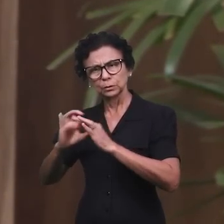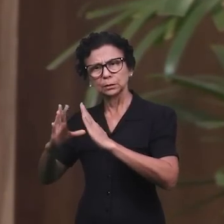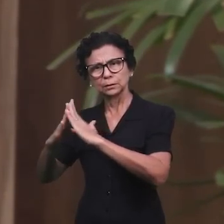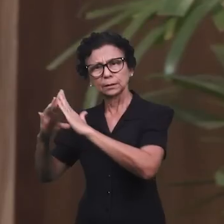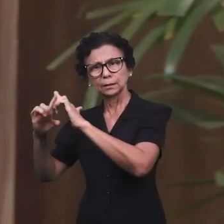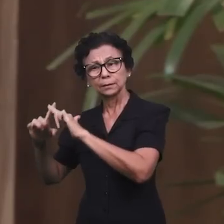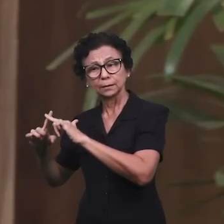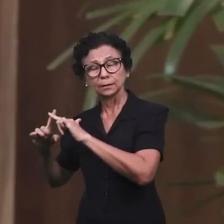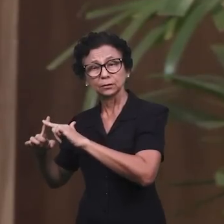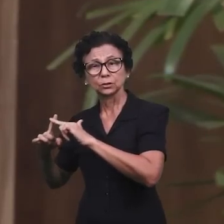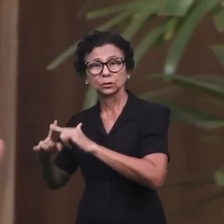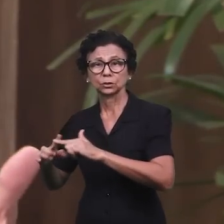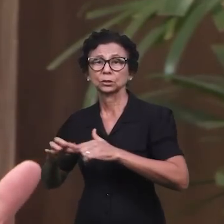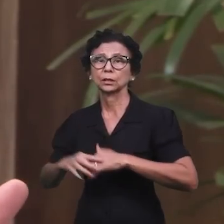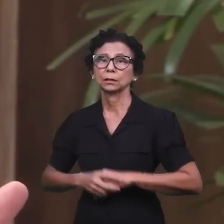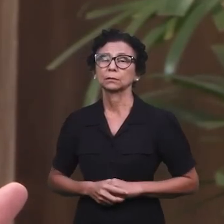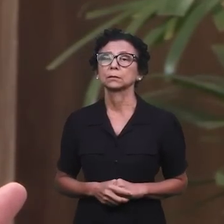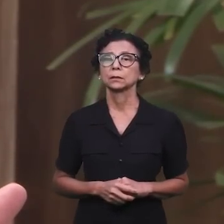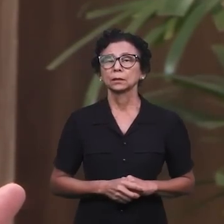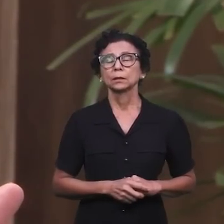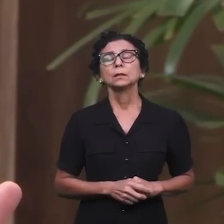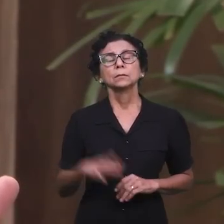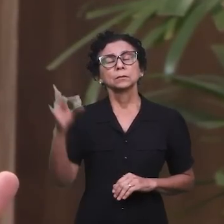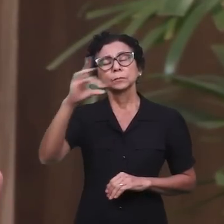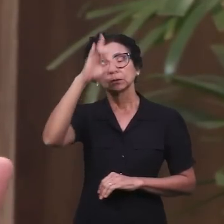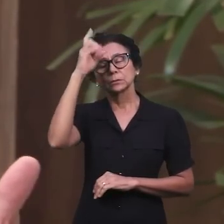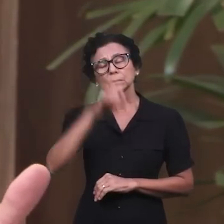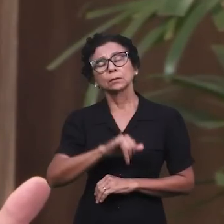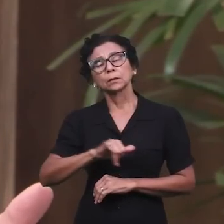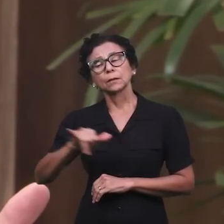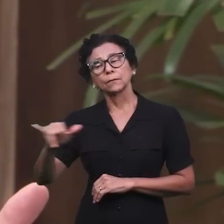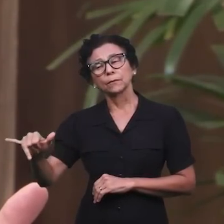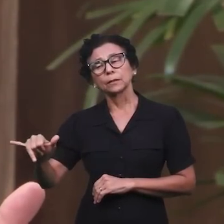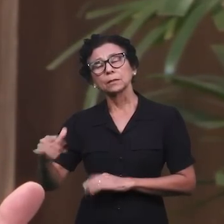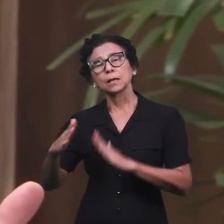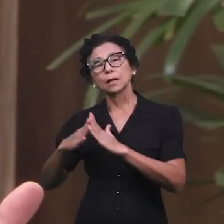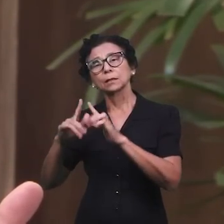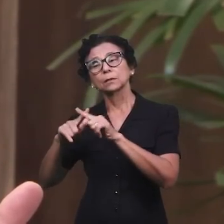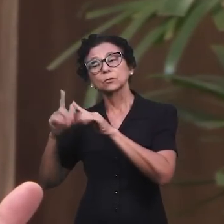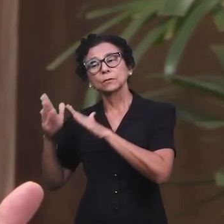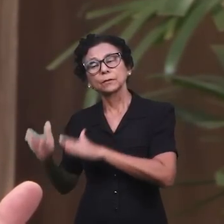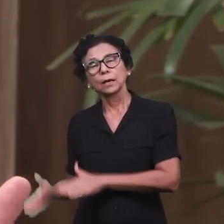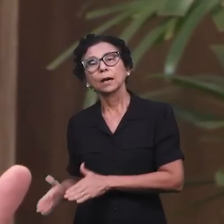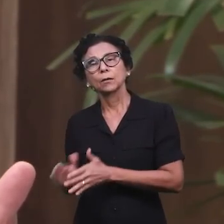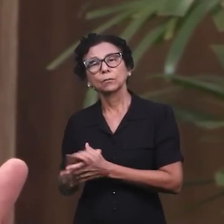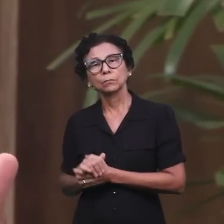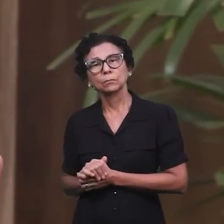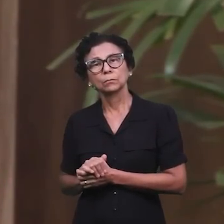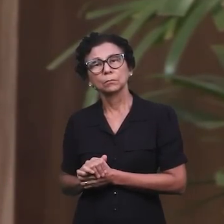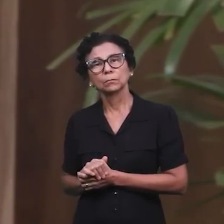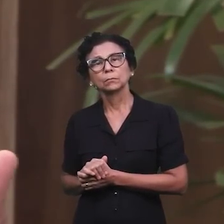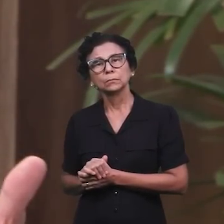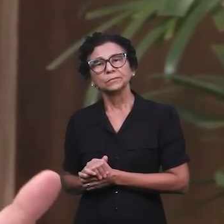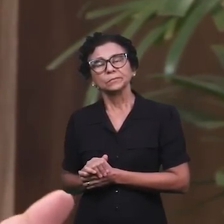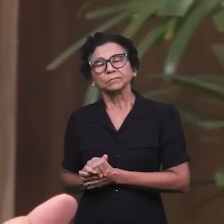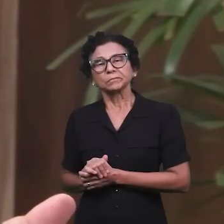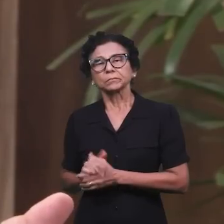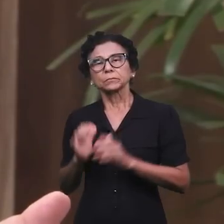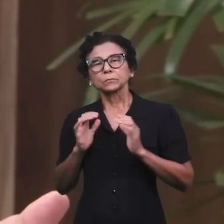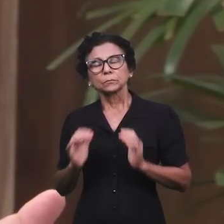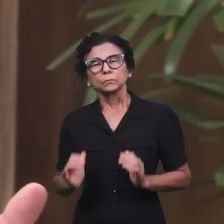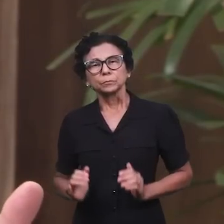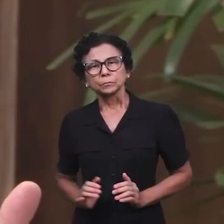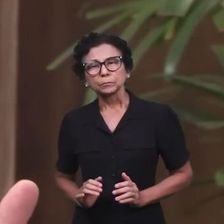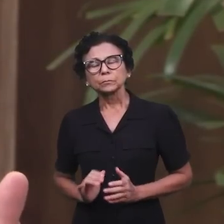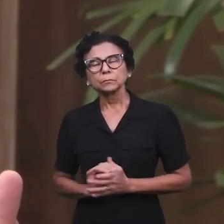ela é informada da sua posição que convém diante de Deus, de qual deve ser a sua conduta diante do